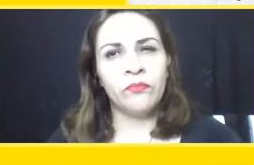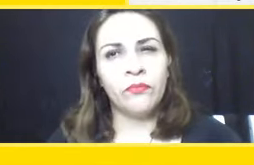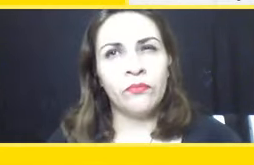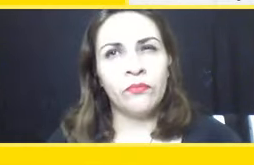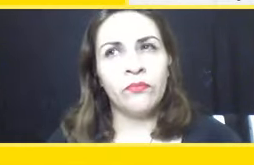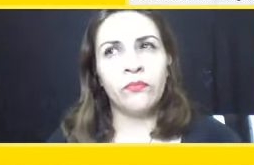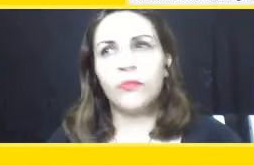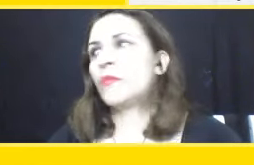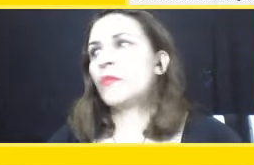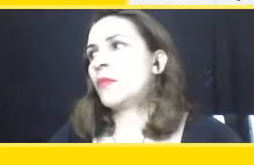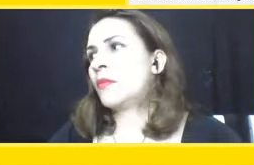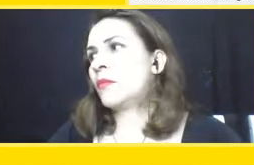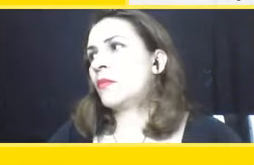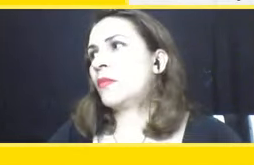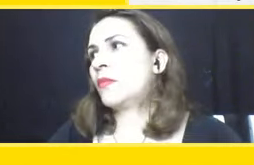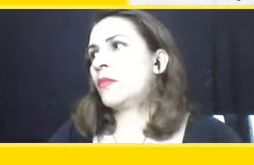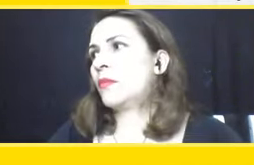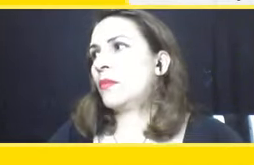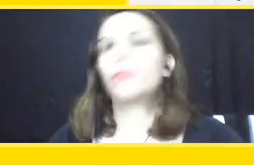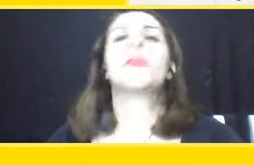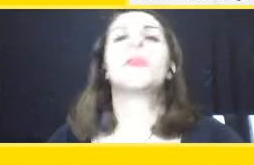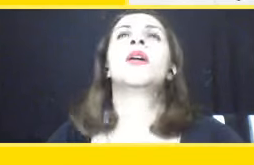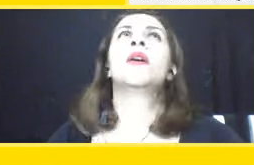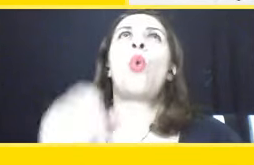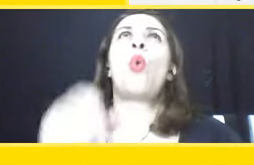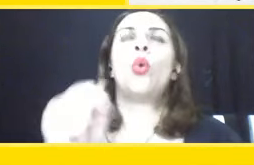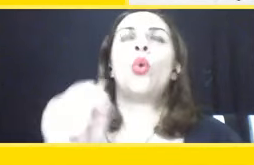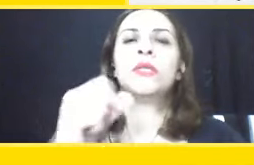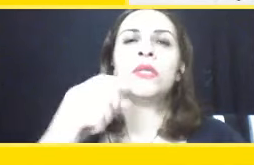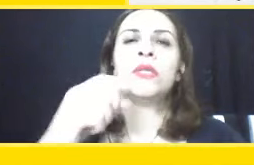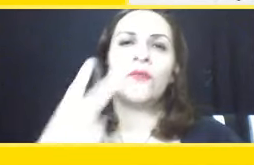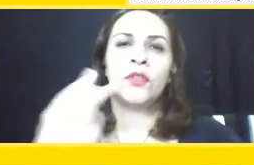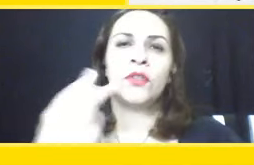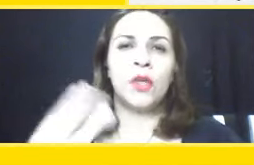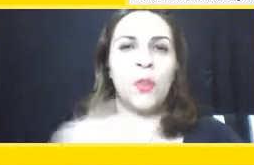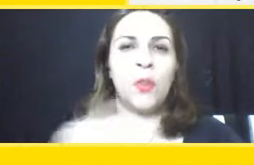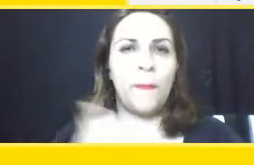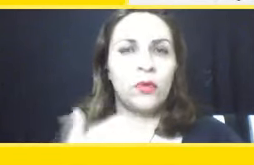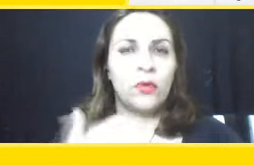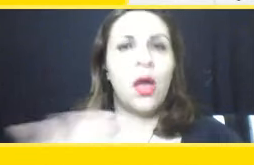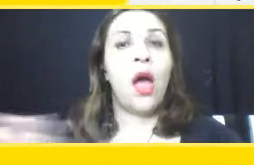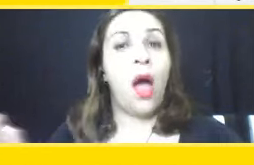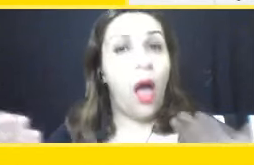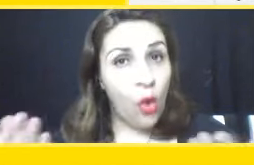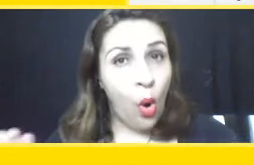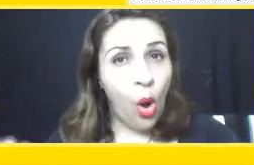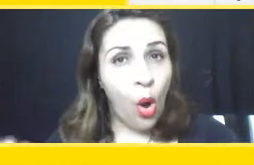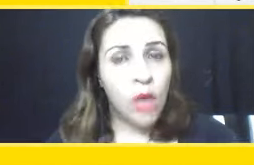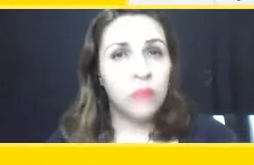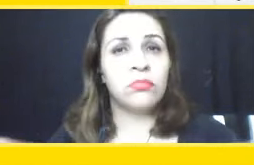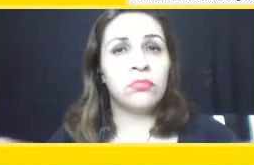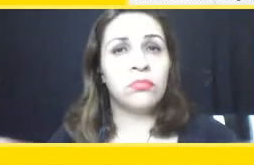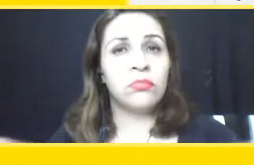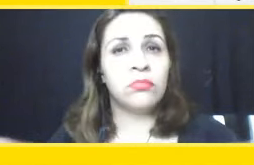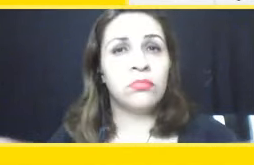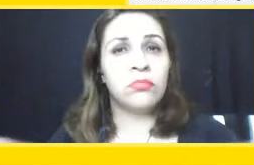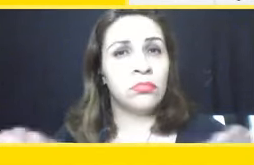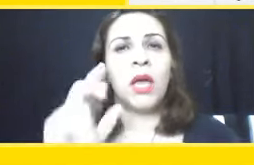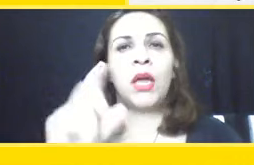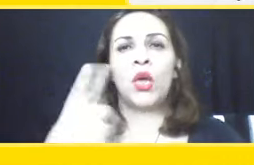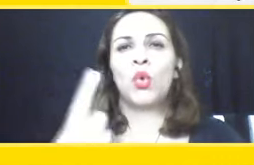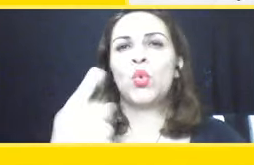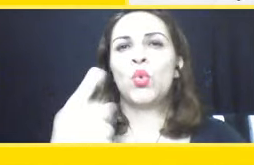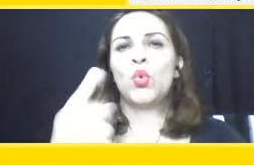chegamos, né, a 823 mortos e chegamos, no total de